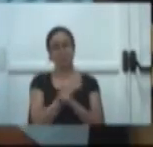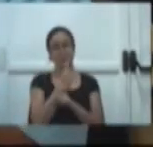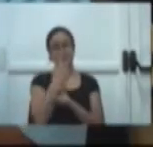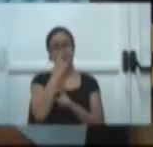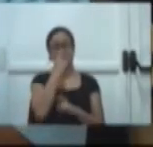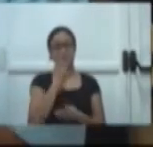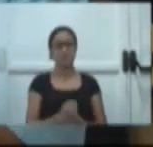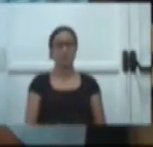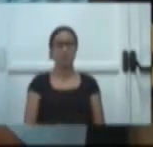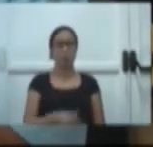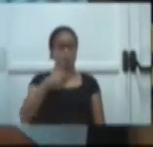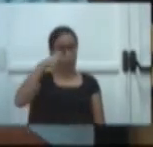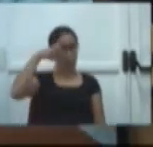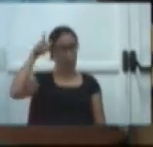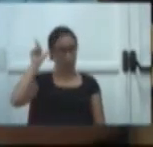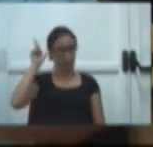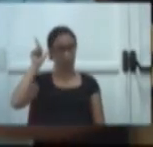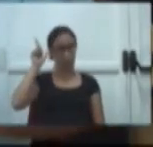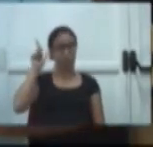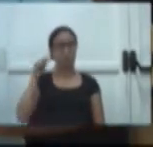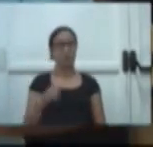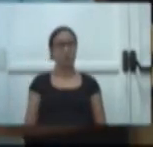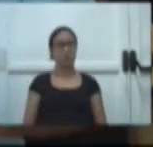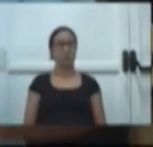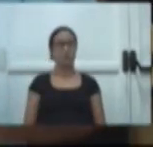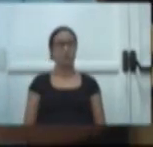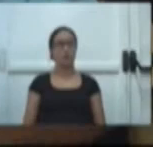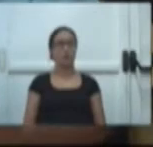1:30 da tarde, meu genro,